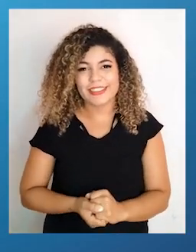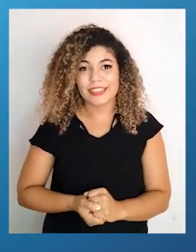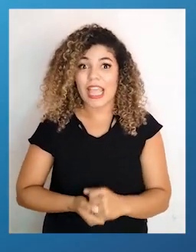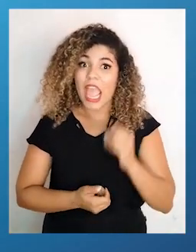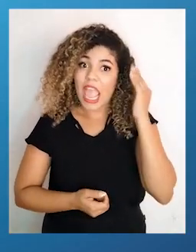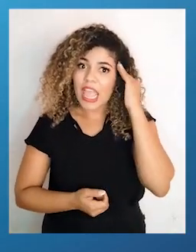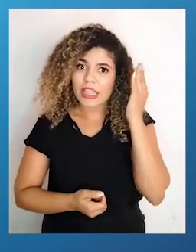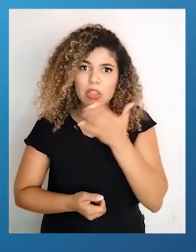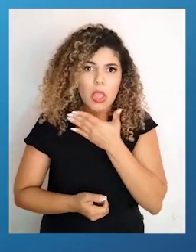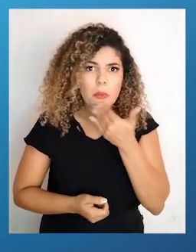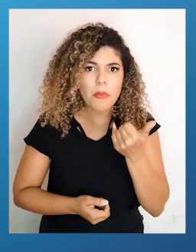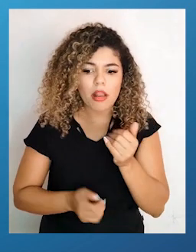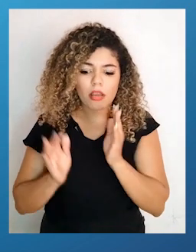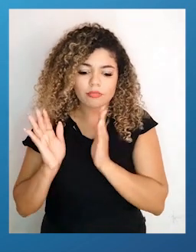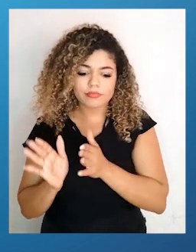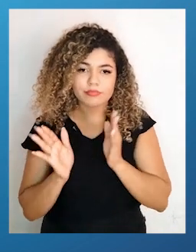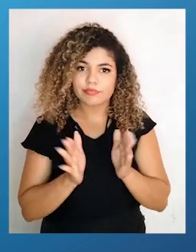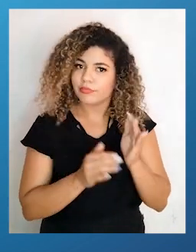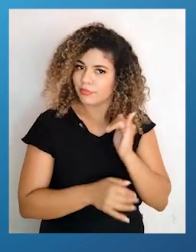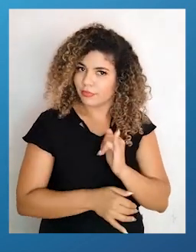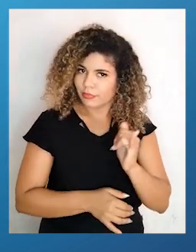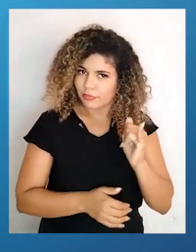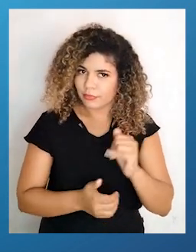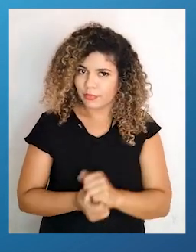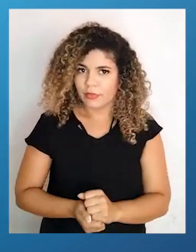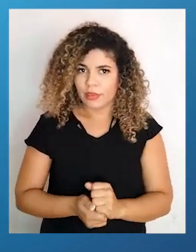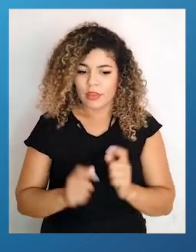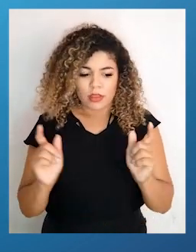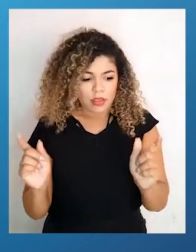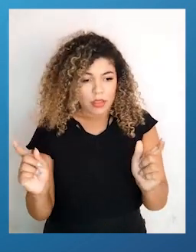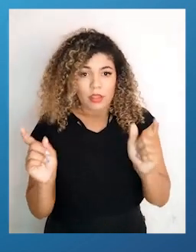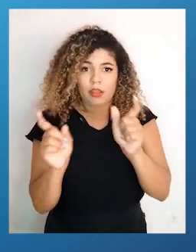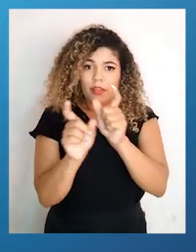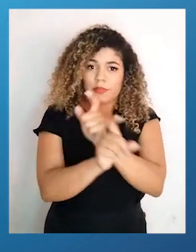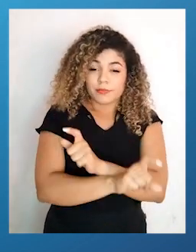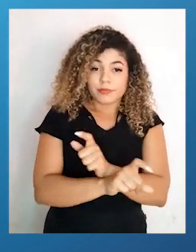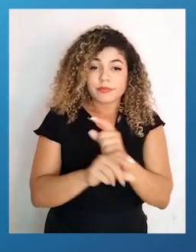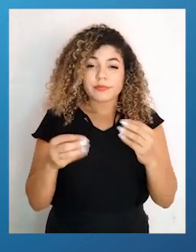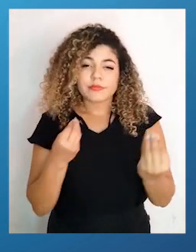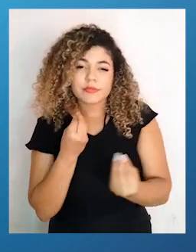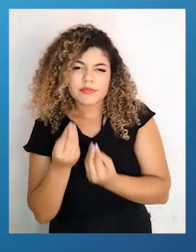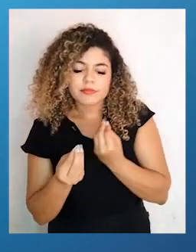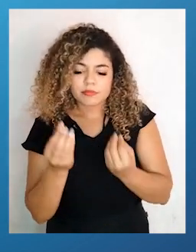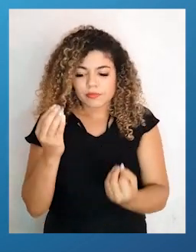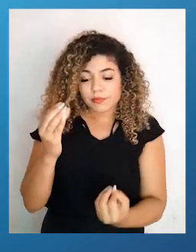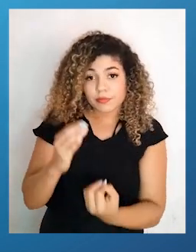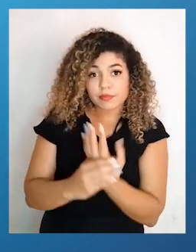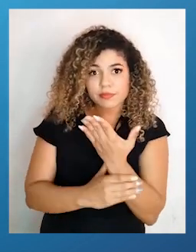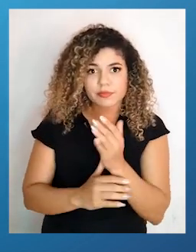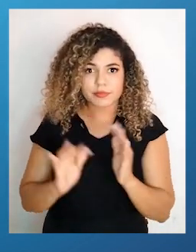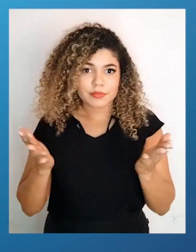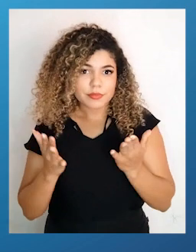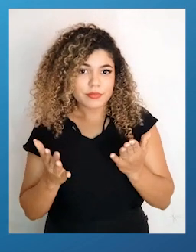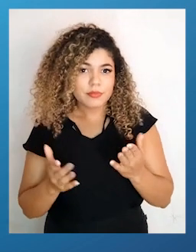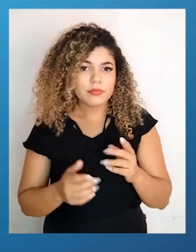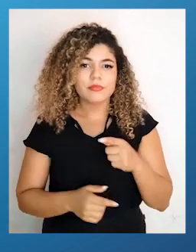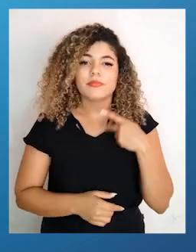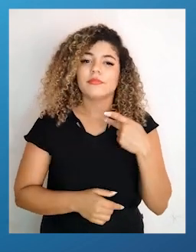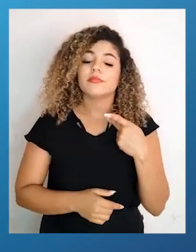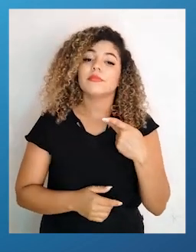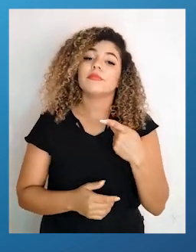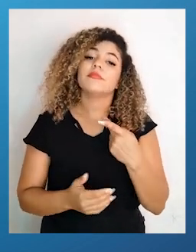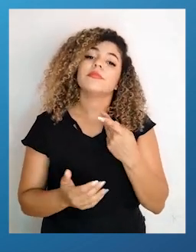Entenderam melhor todo o processo de eletrização, transferência de elétrons, como se formam essas descargas? Agora nós vamos entrar na parte da